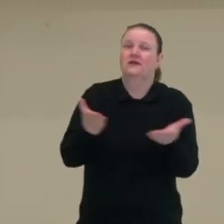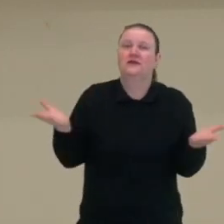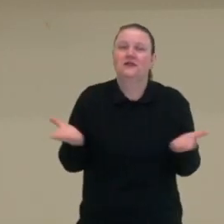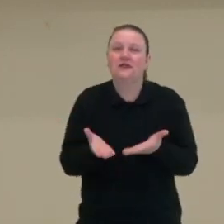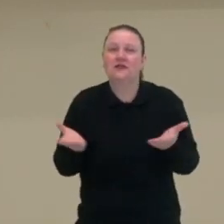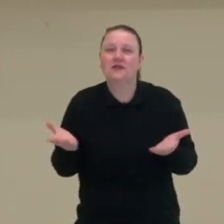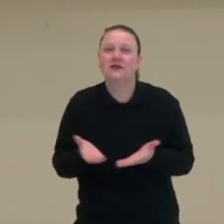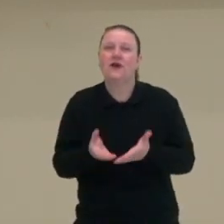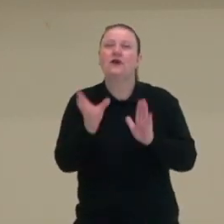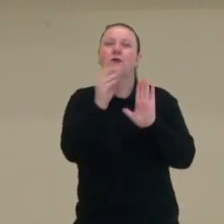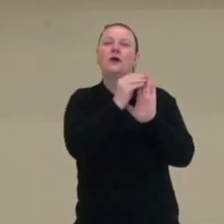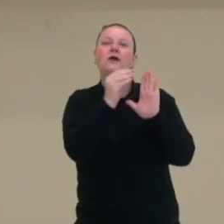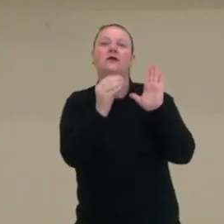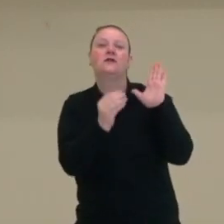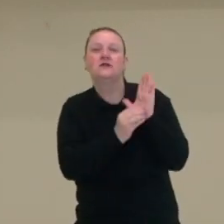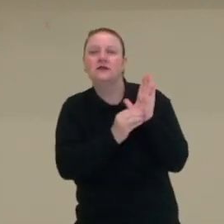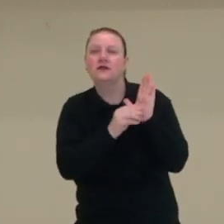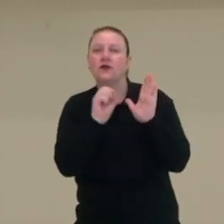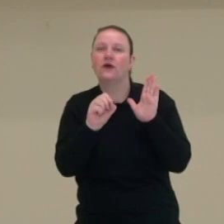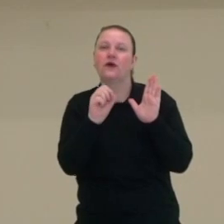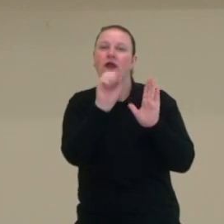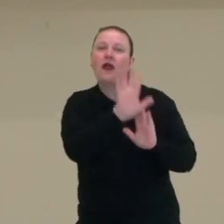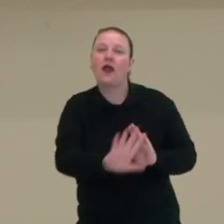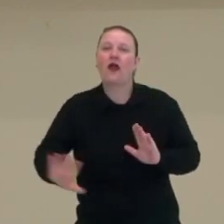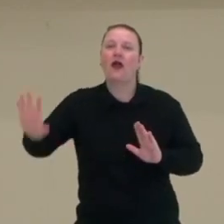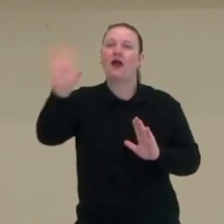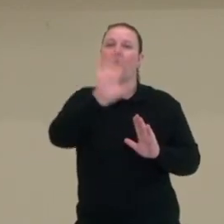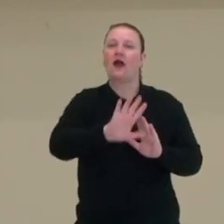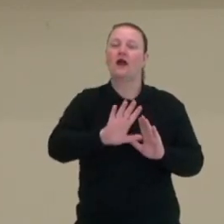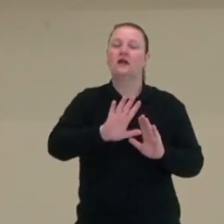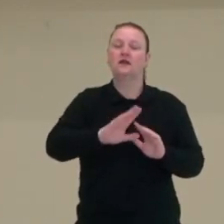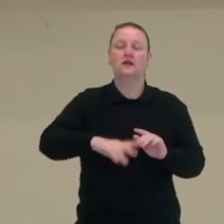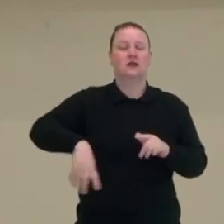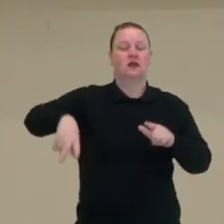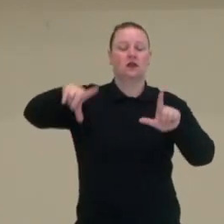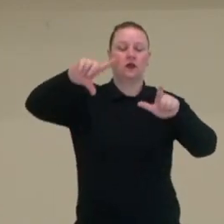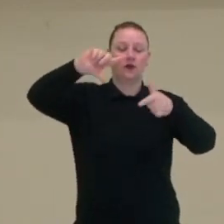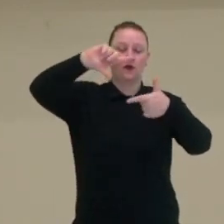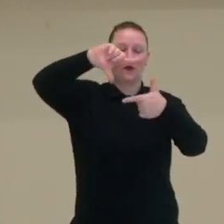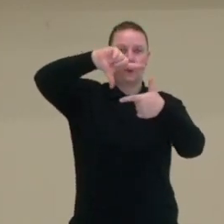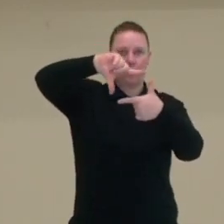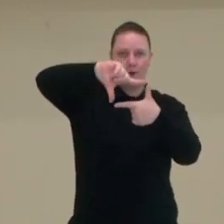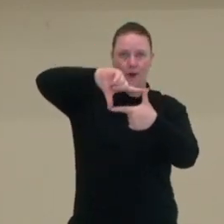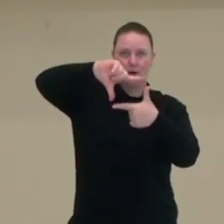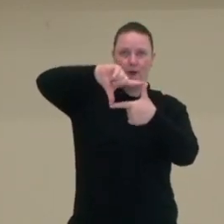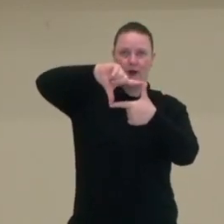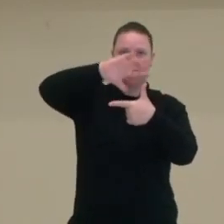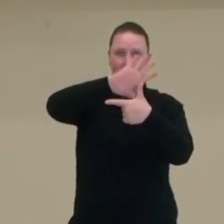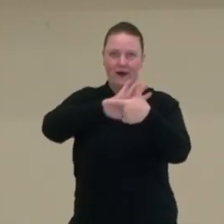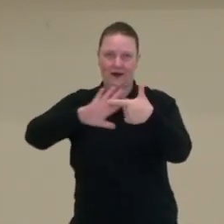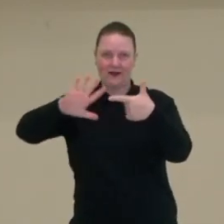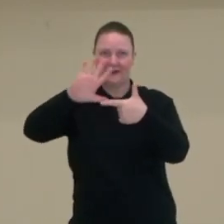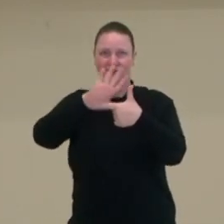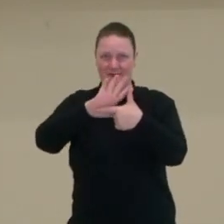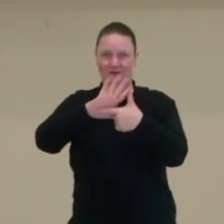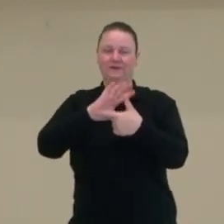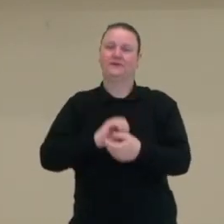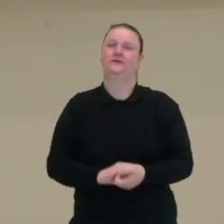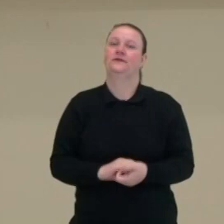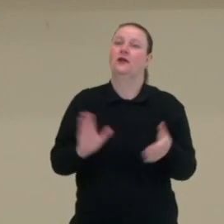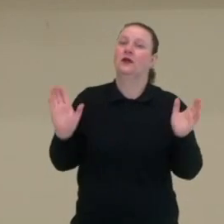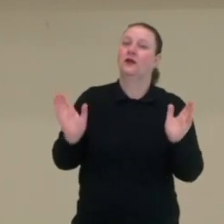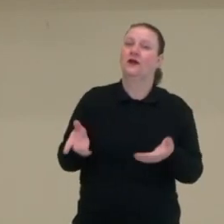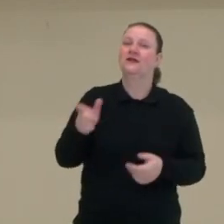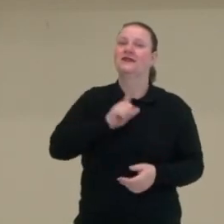nós vamos falar sobre a área dos quadriláteros, especialmente sobre a área dos retângulos. E hoje nós